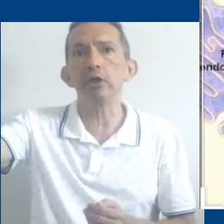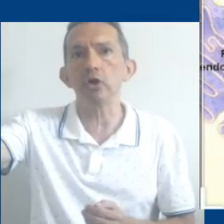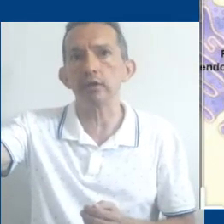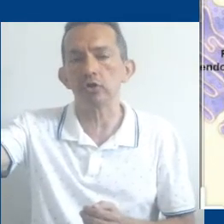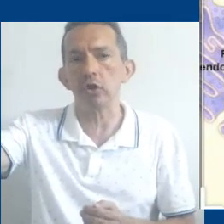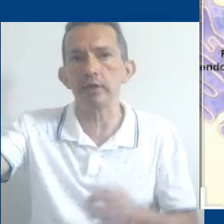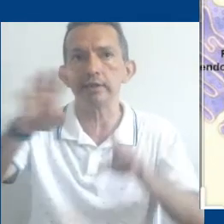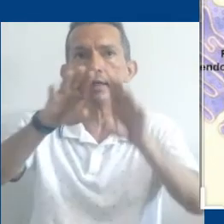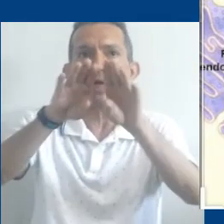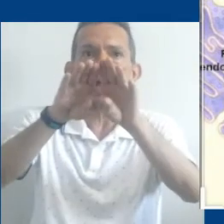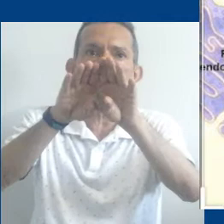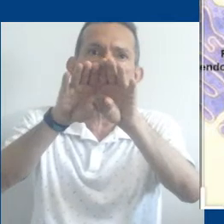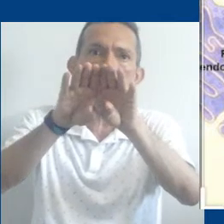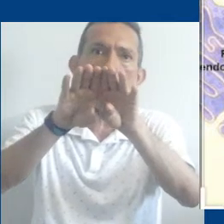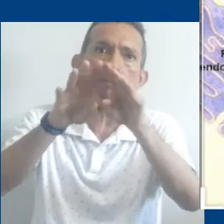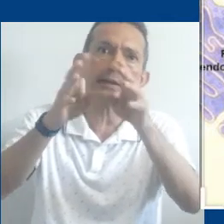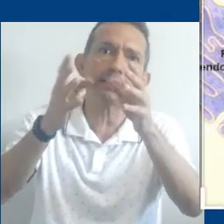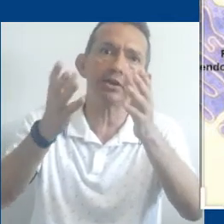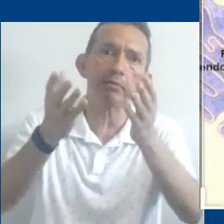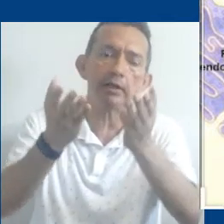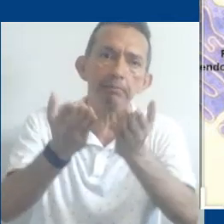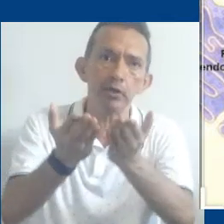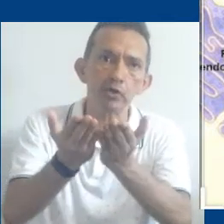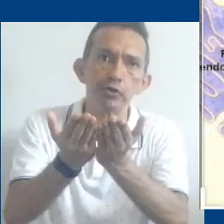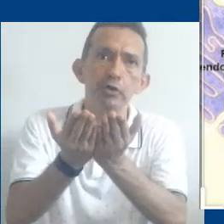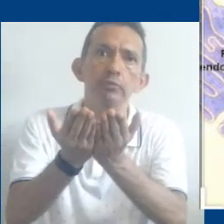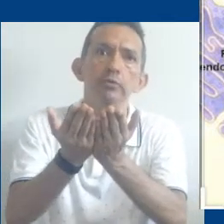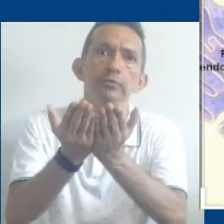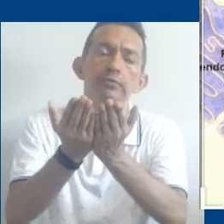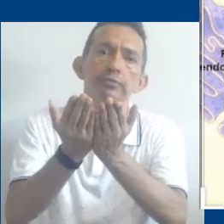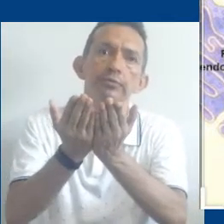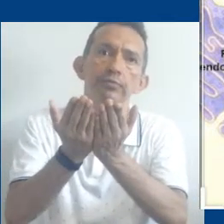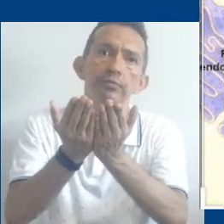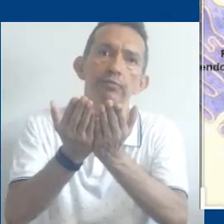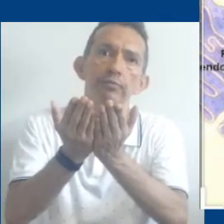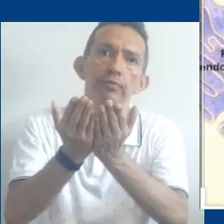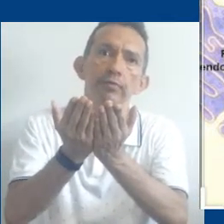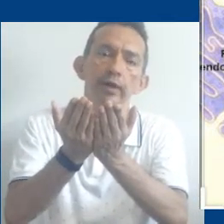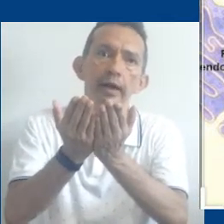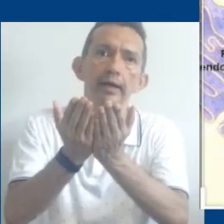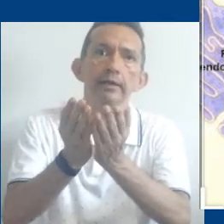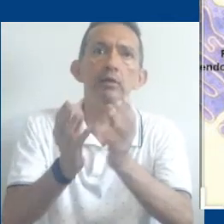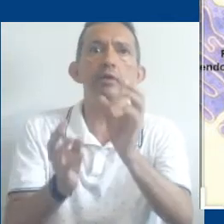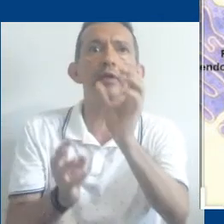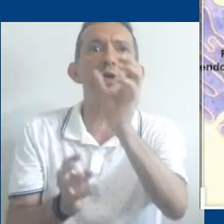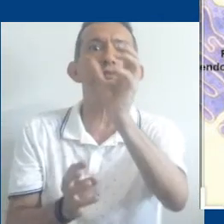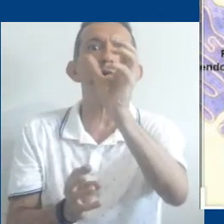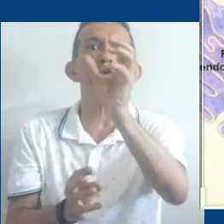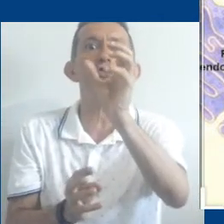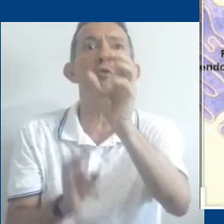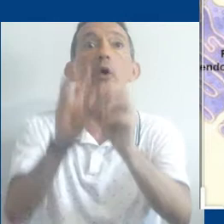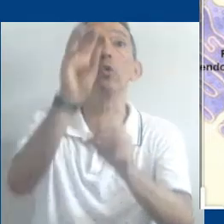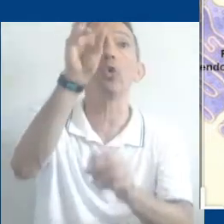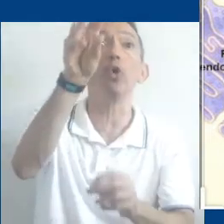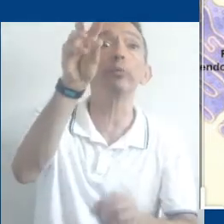ocorreu pinocitose, a vesícula passa a se chamar de pinossomo. Tá? Então, não sabe o que é um fagossomo? É um corpo que